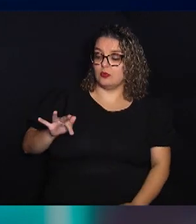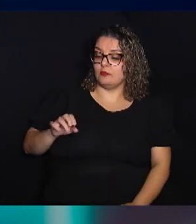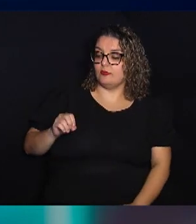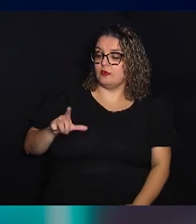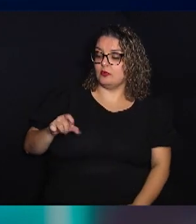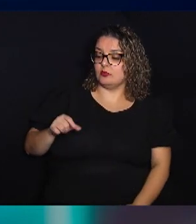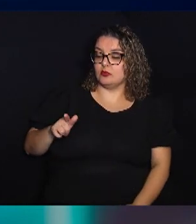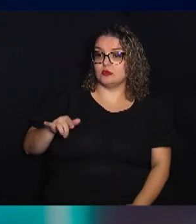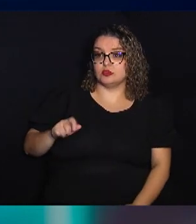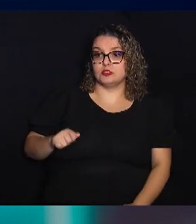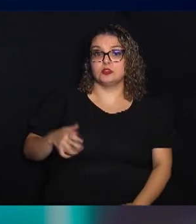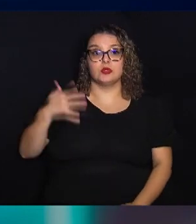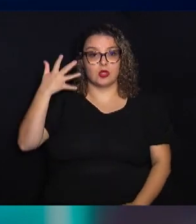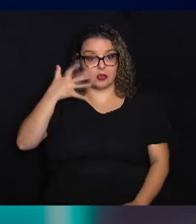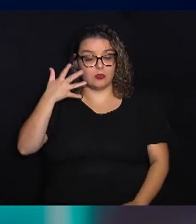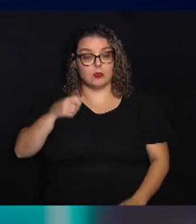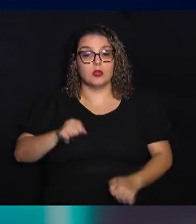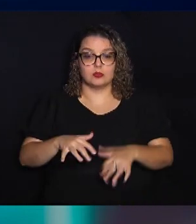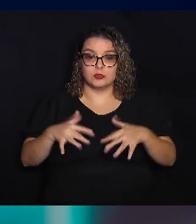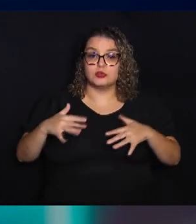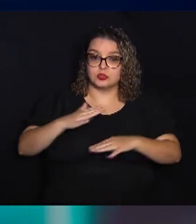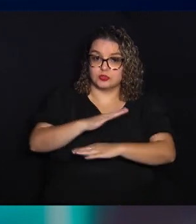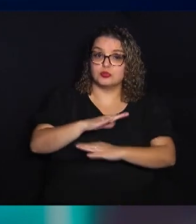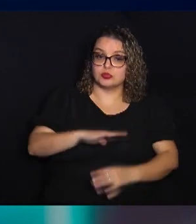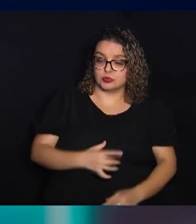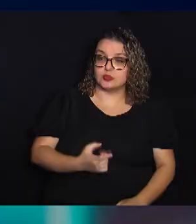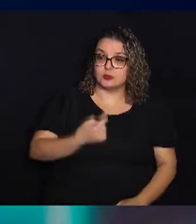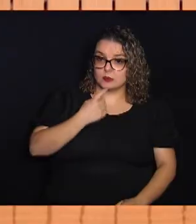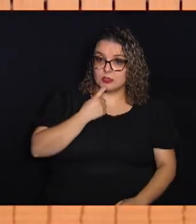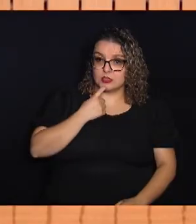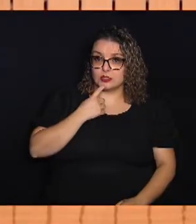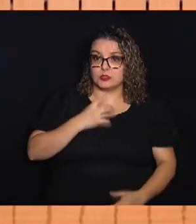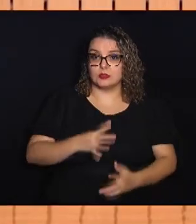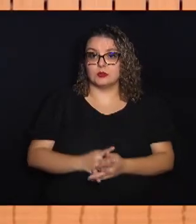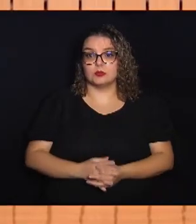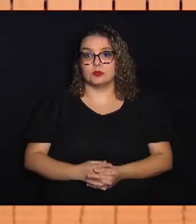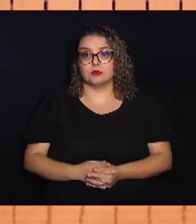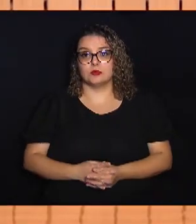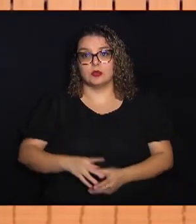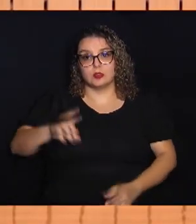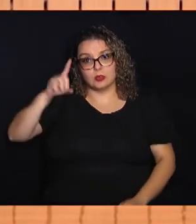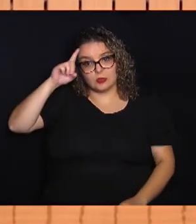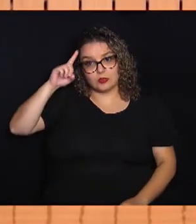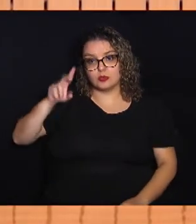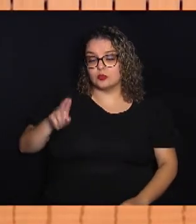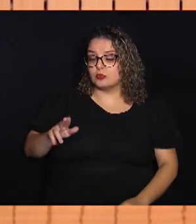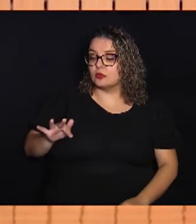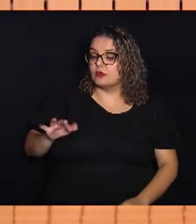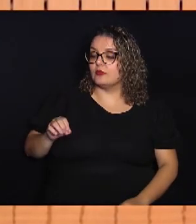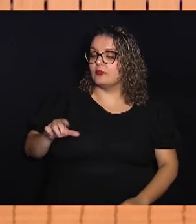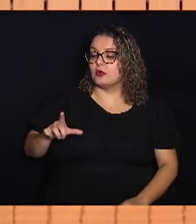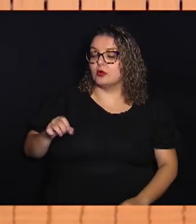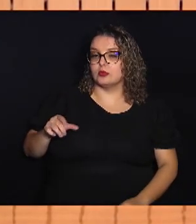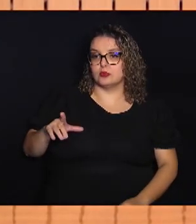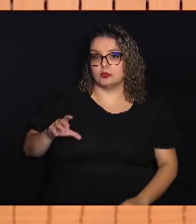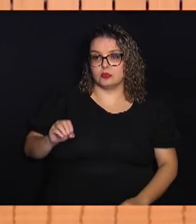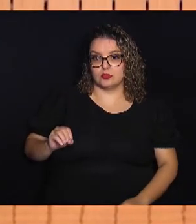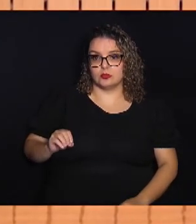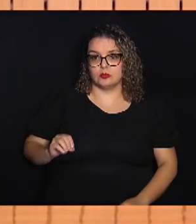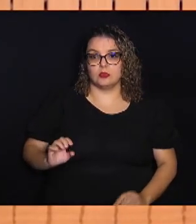foi tema de palestra no plenário da Câmara Municipal de Campinas. O Dia do Ufólogo é comemorado